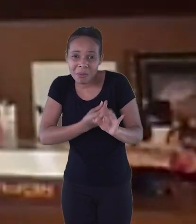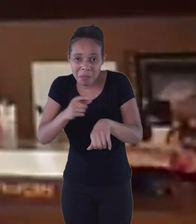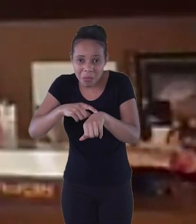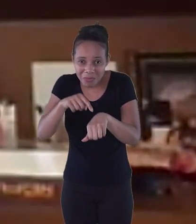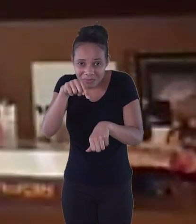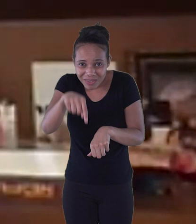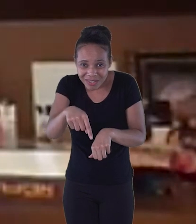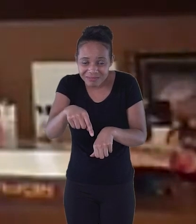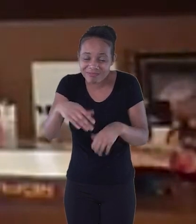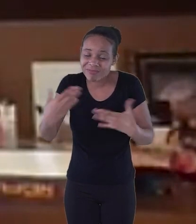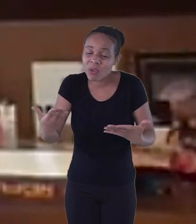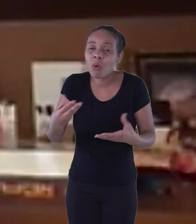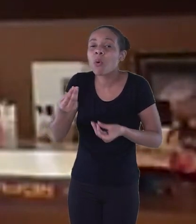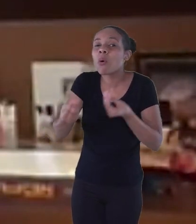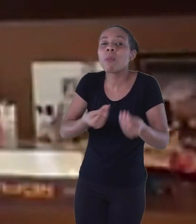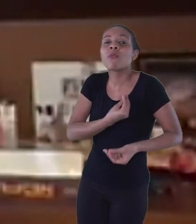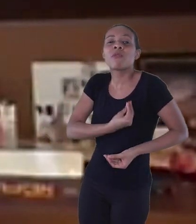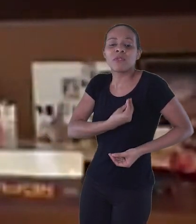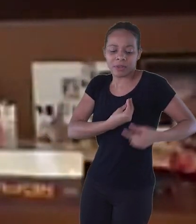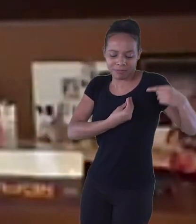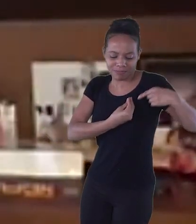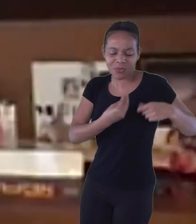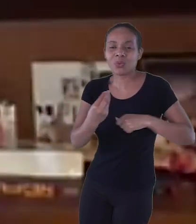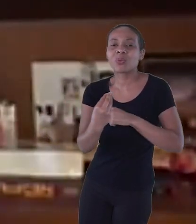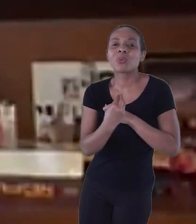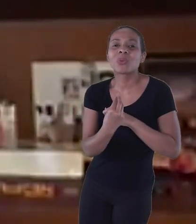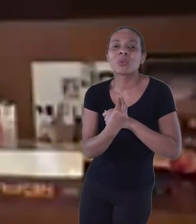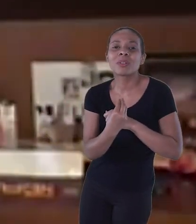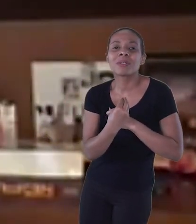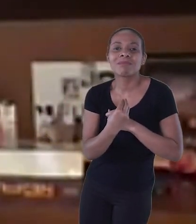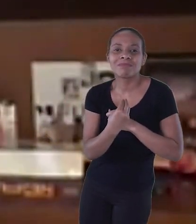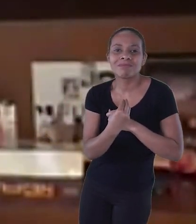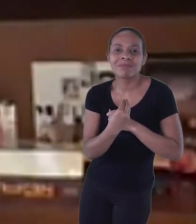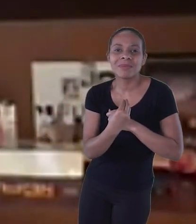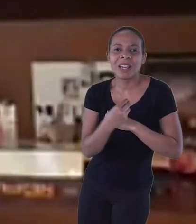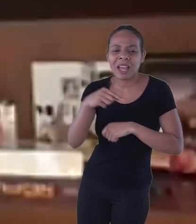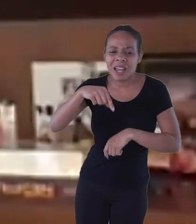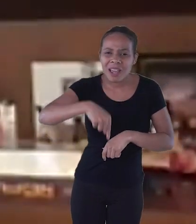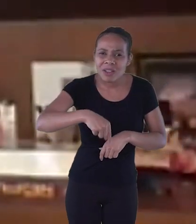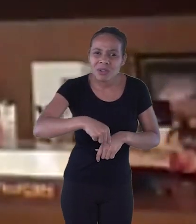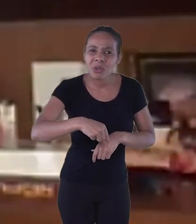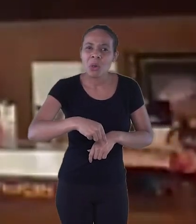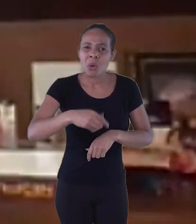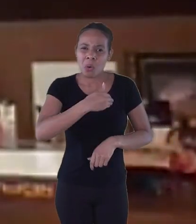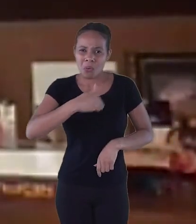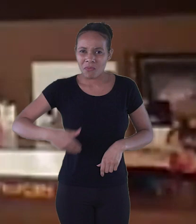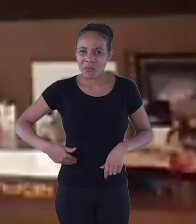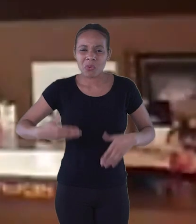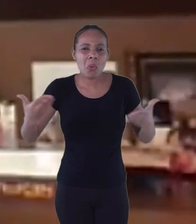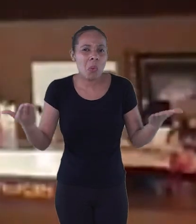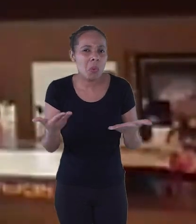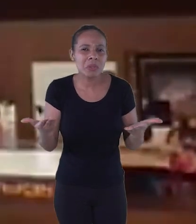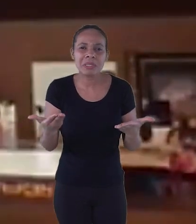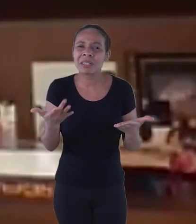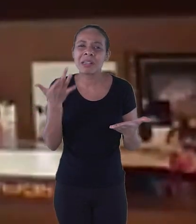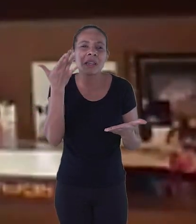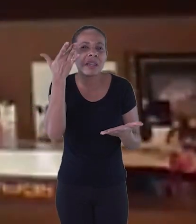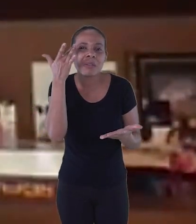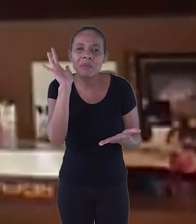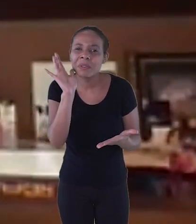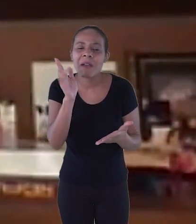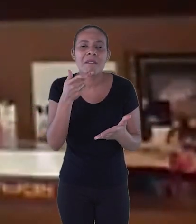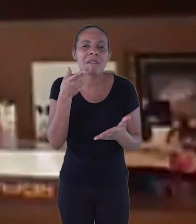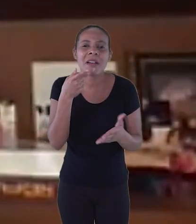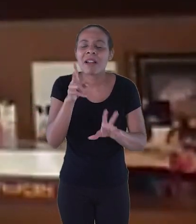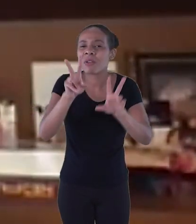que não sabe falar de morte, não entra num hospital para mostrar a sua identificação, a sua empatia com